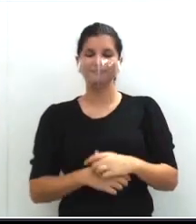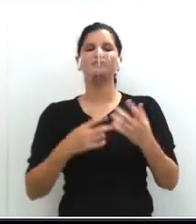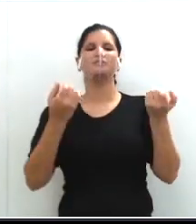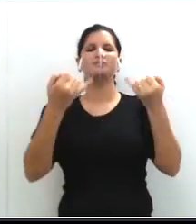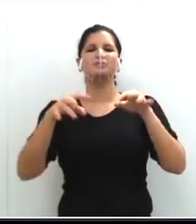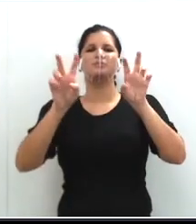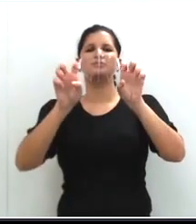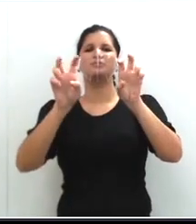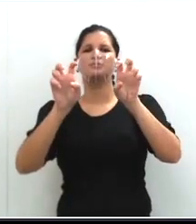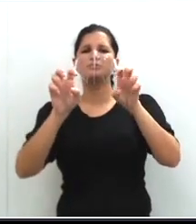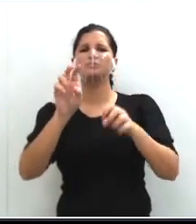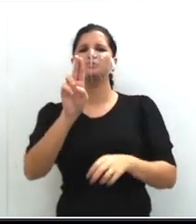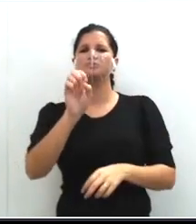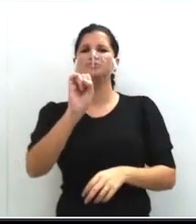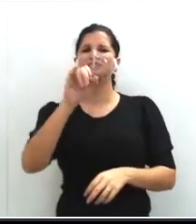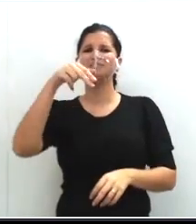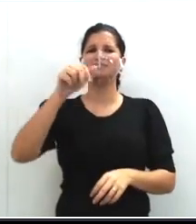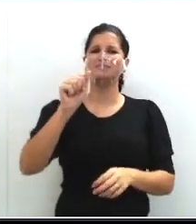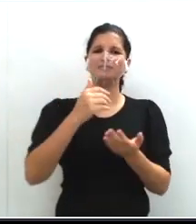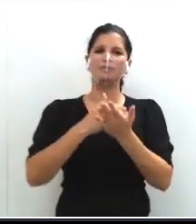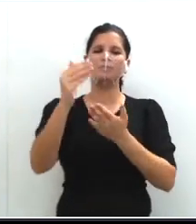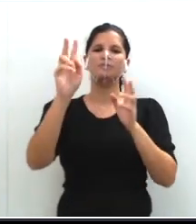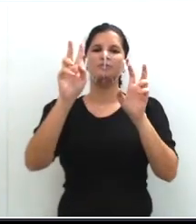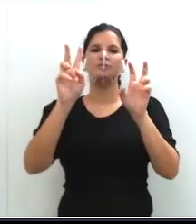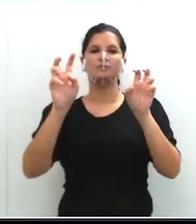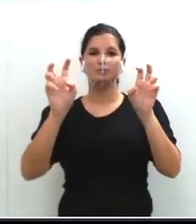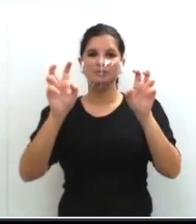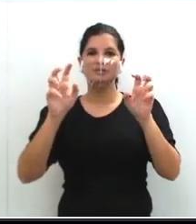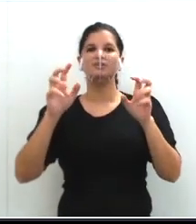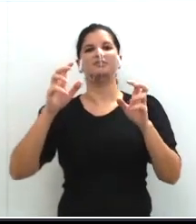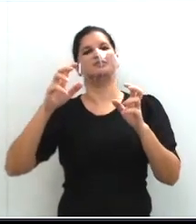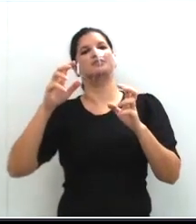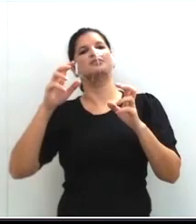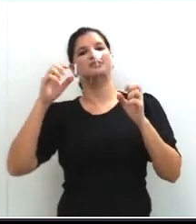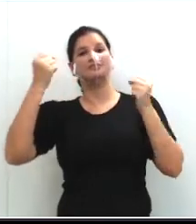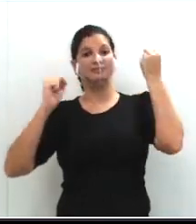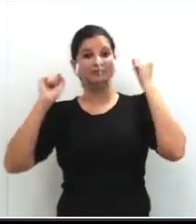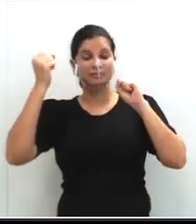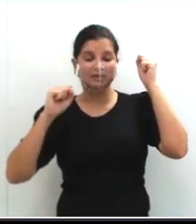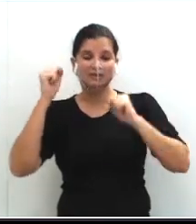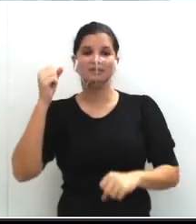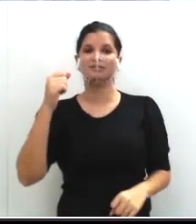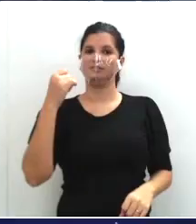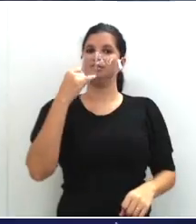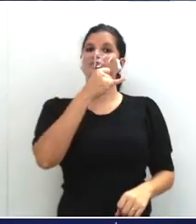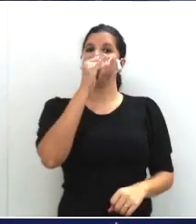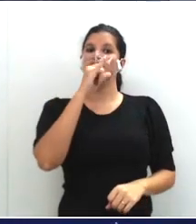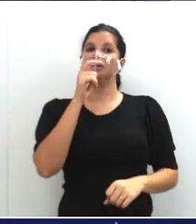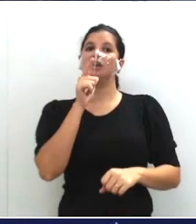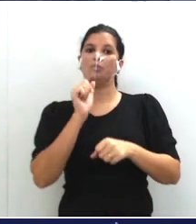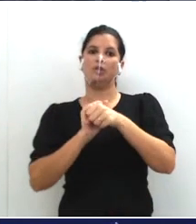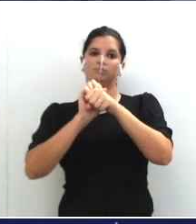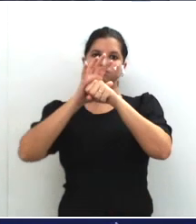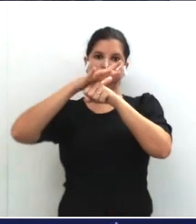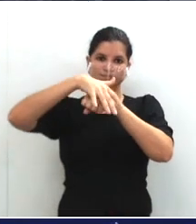de usinas, vamos começar com as usinas hidrelétricas. Observa aí na